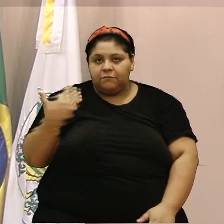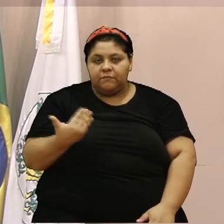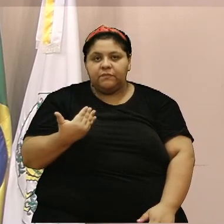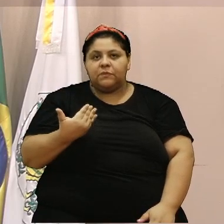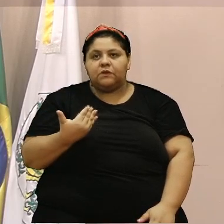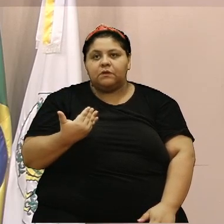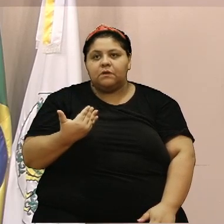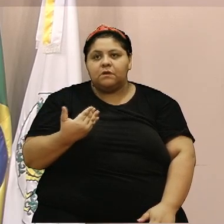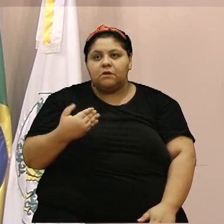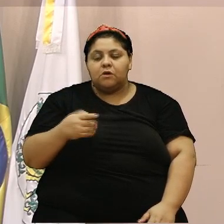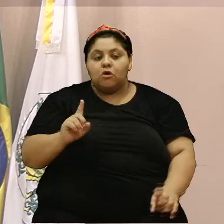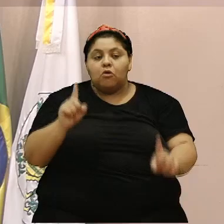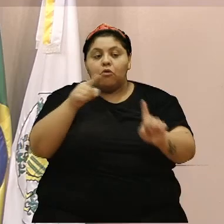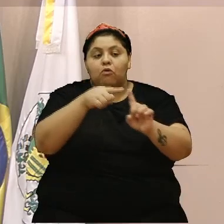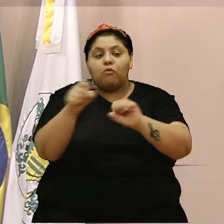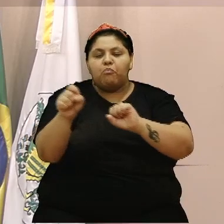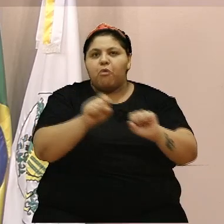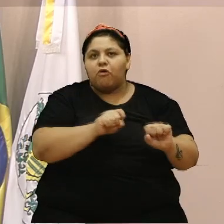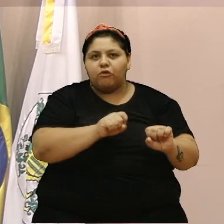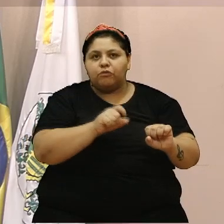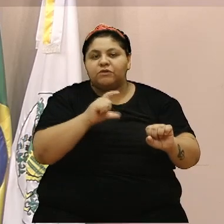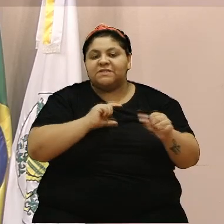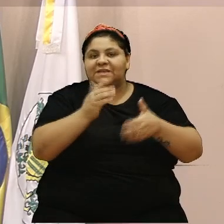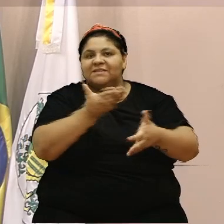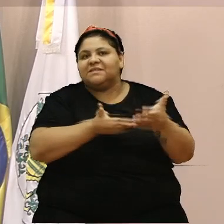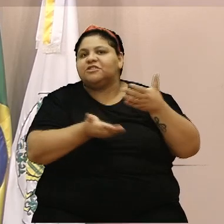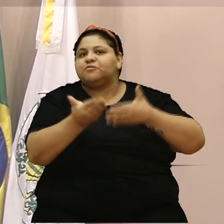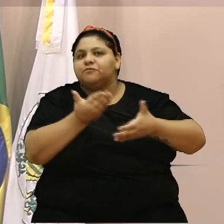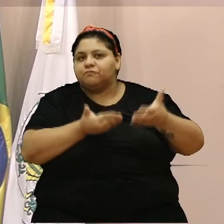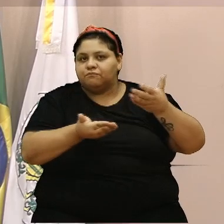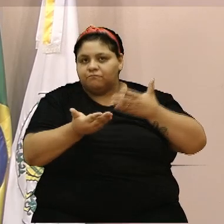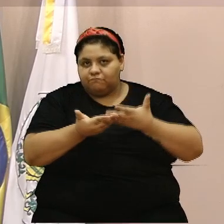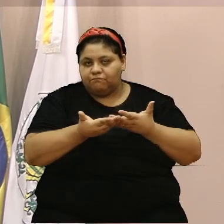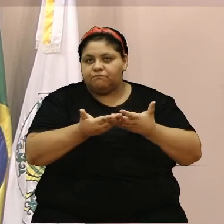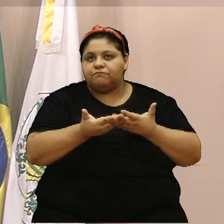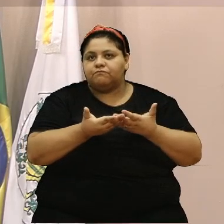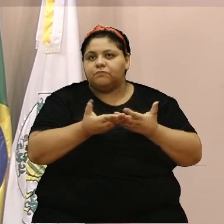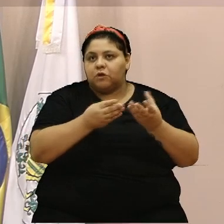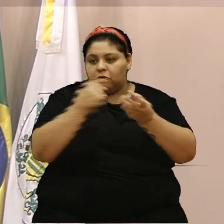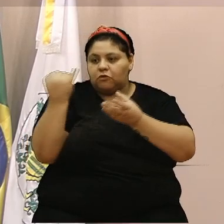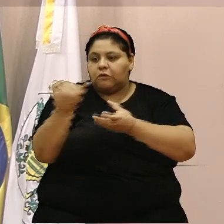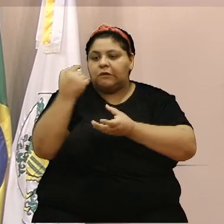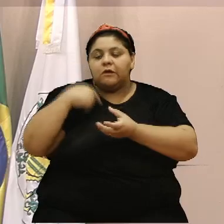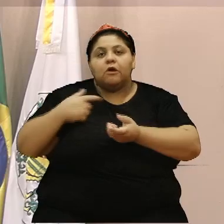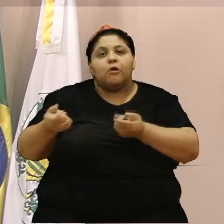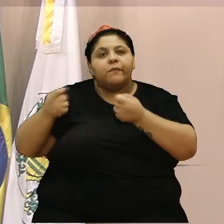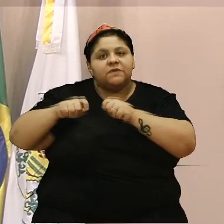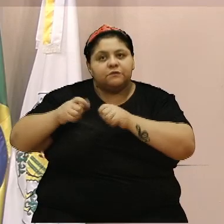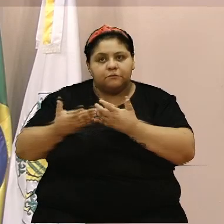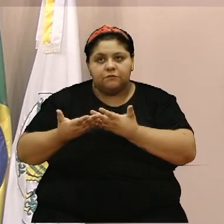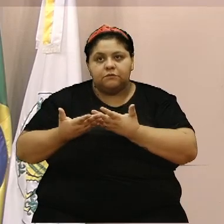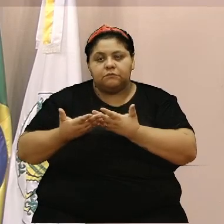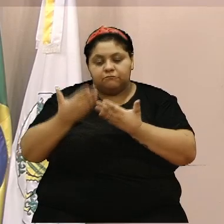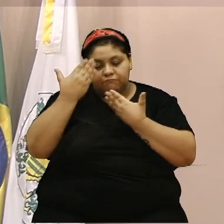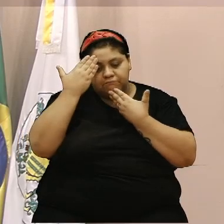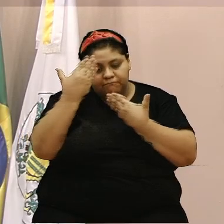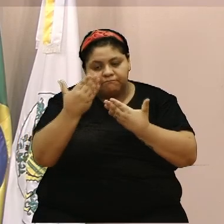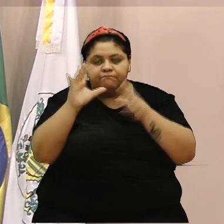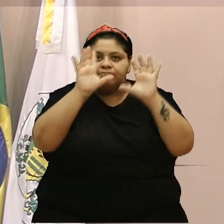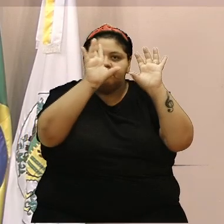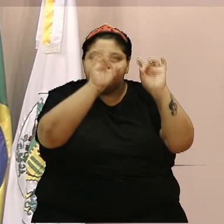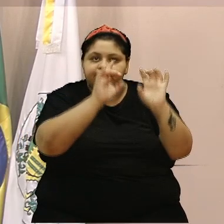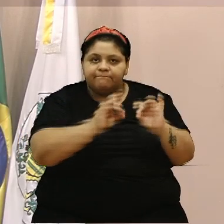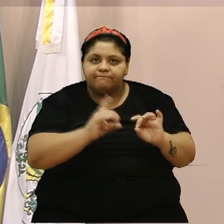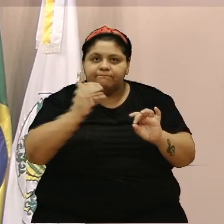que a gente possa ter esse atendimento. Então, muito importante, e eu preciso fazer aqui um agradecimento especial